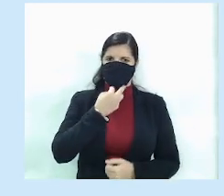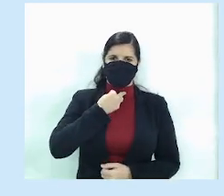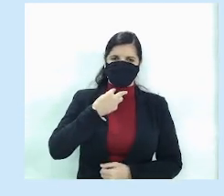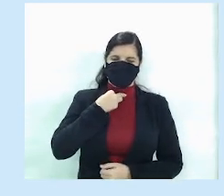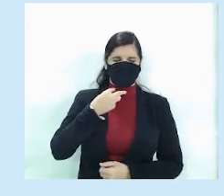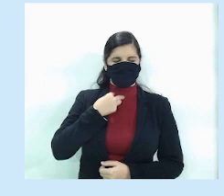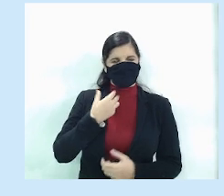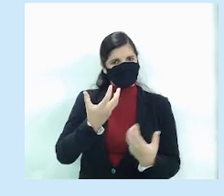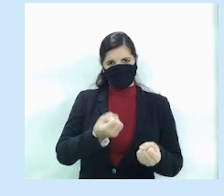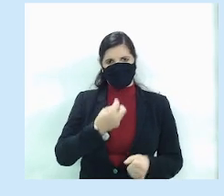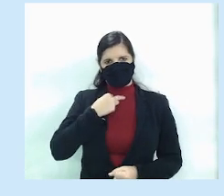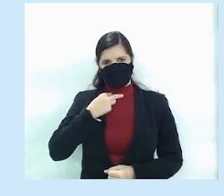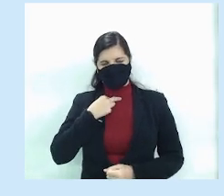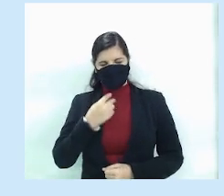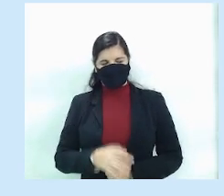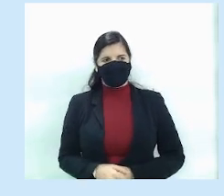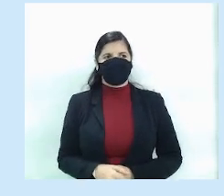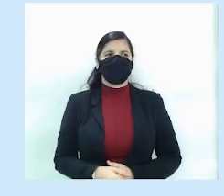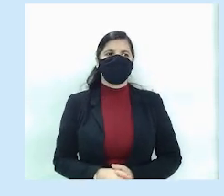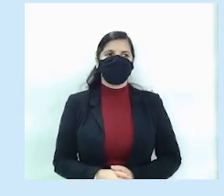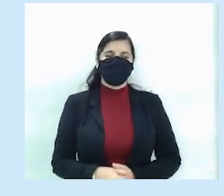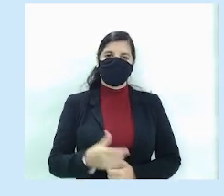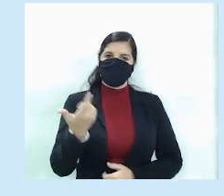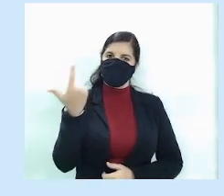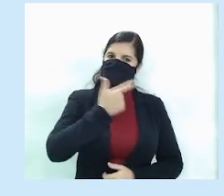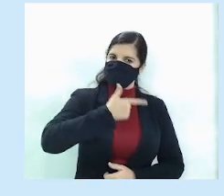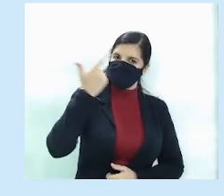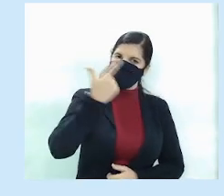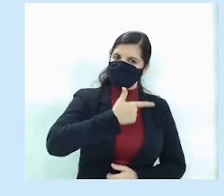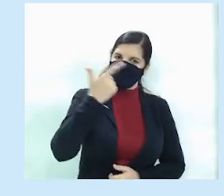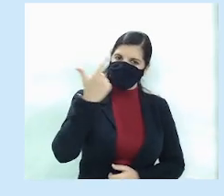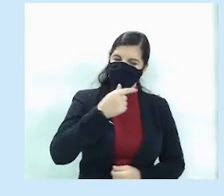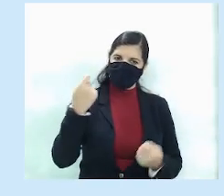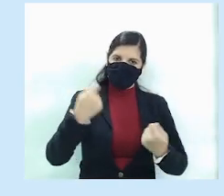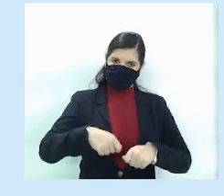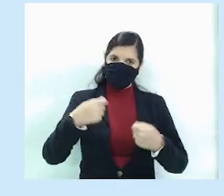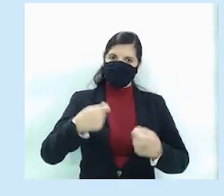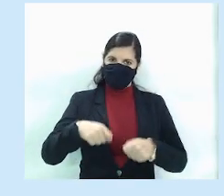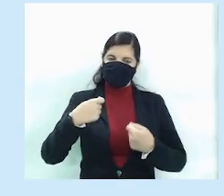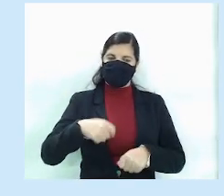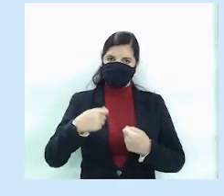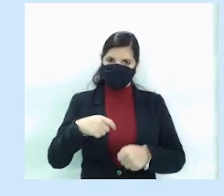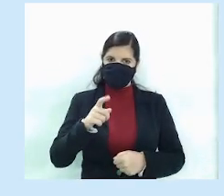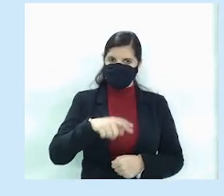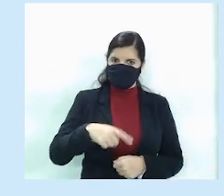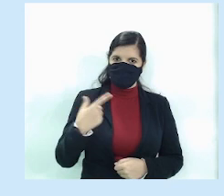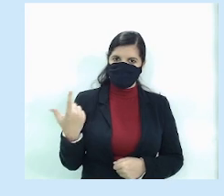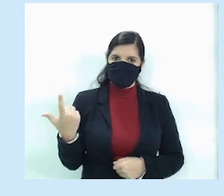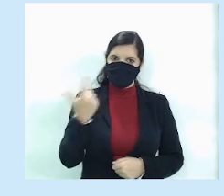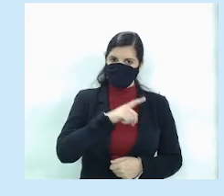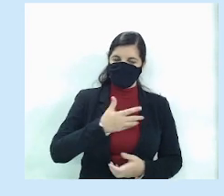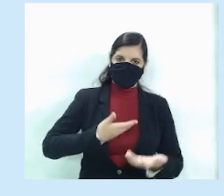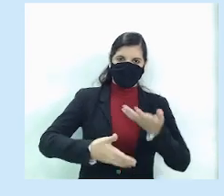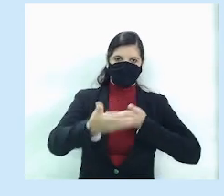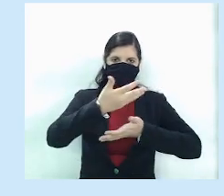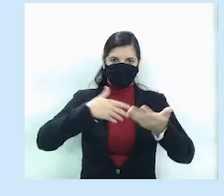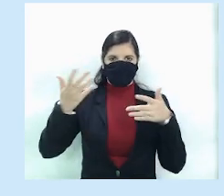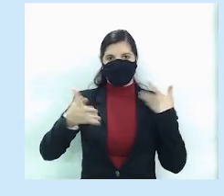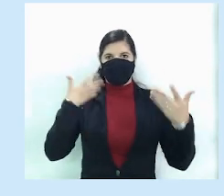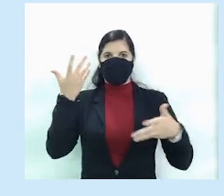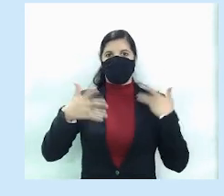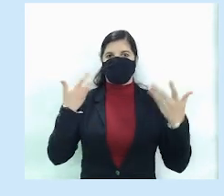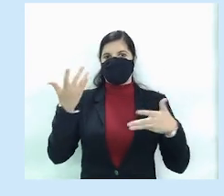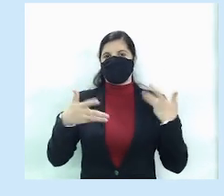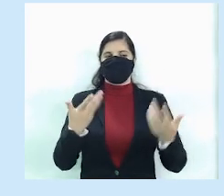não podemos permitir, certo? O riso, ele realmente tem que ser para fazer a gente se divertir, se